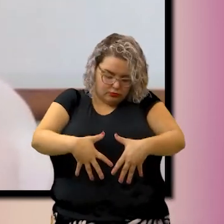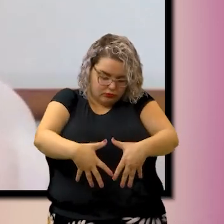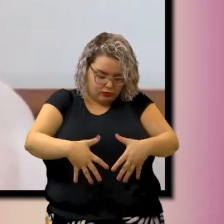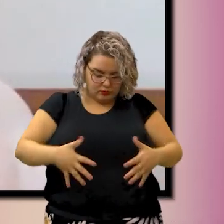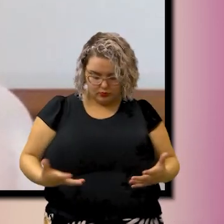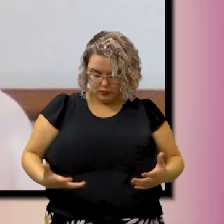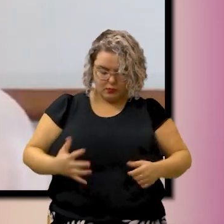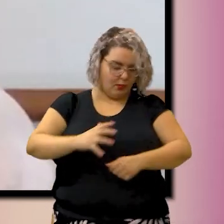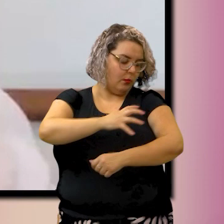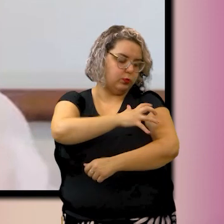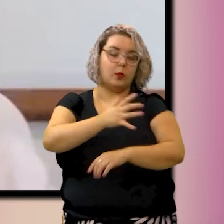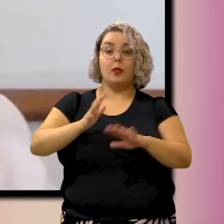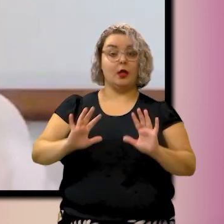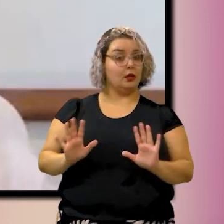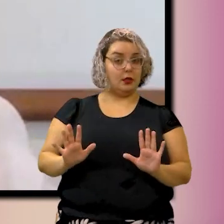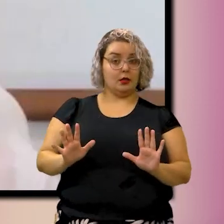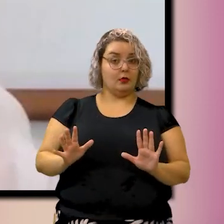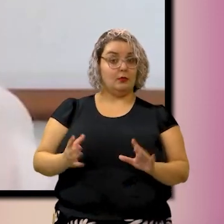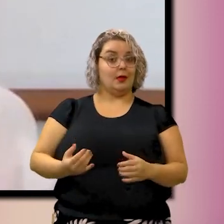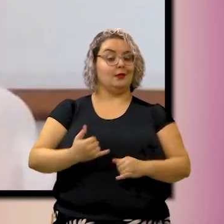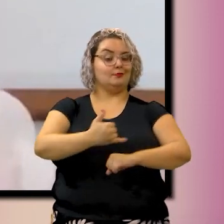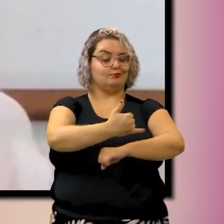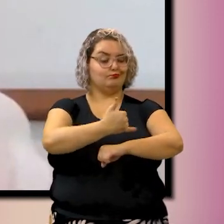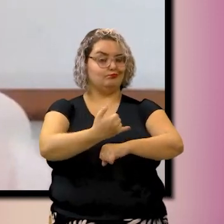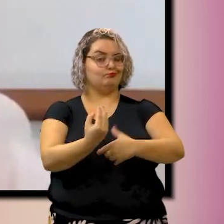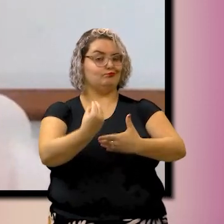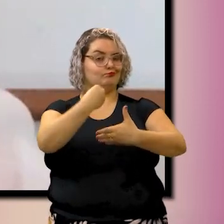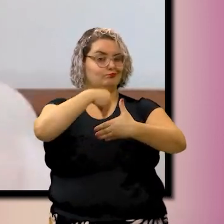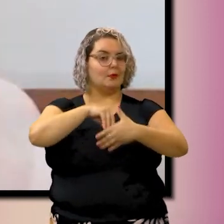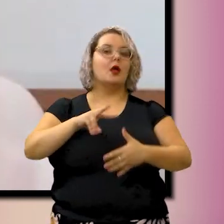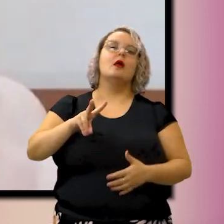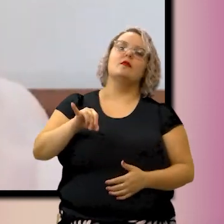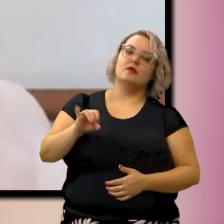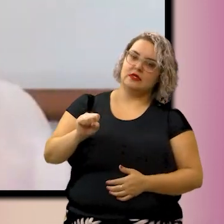lado de fora do corpo. A gente aumenta também gordura dentro, gordura